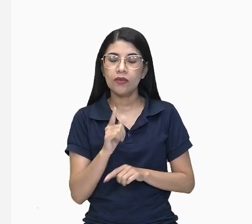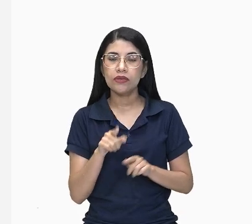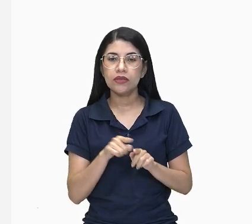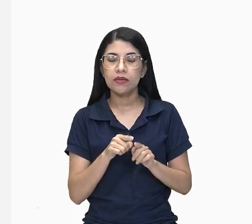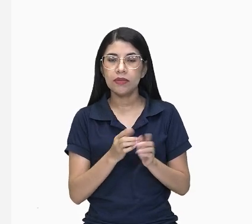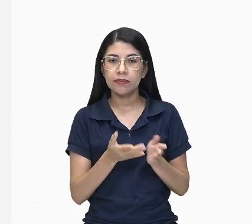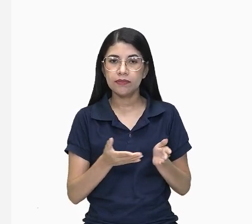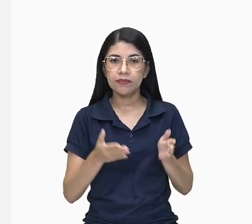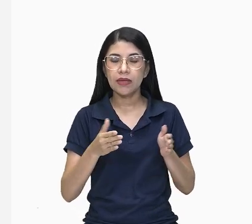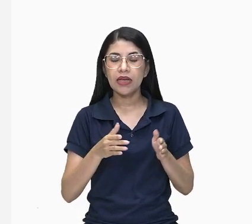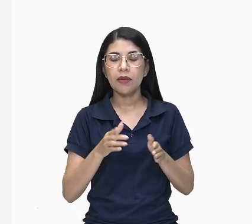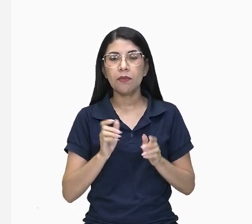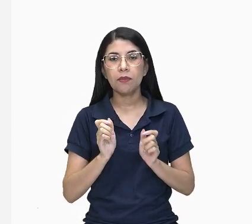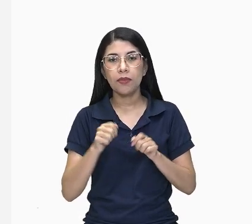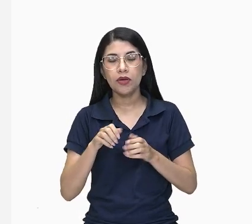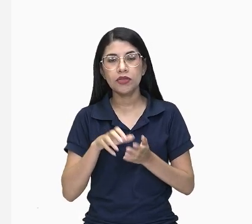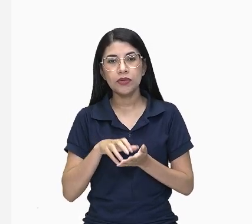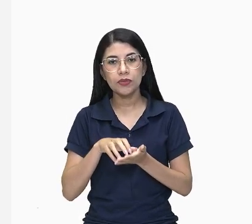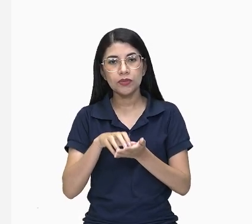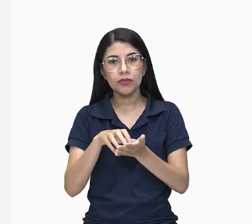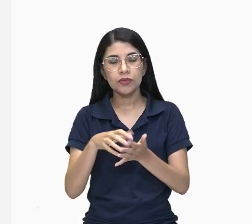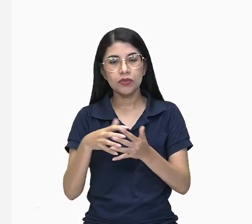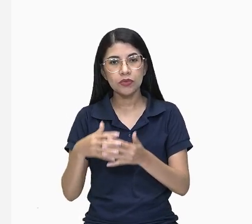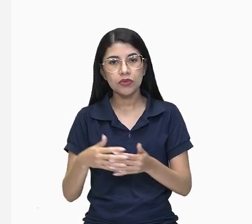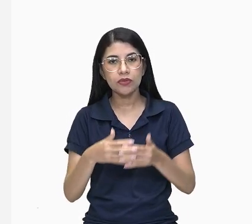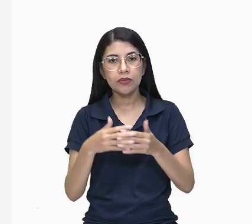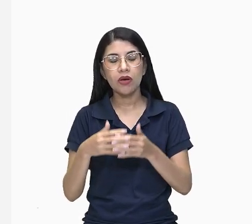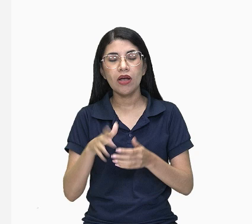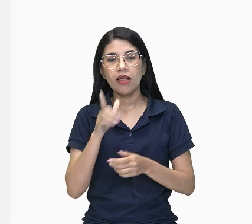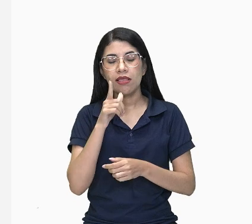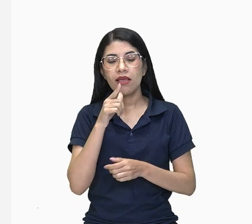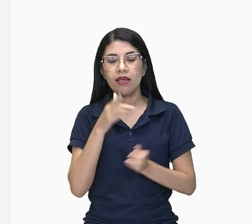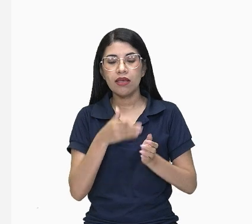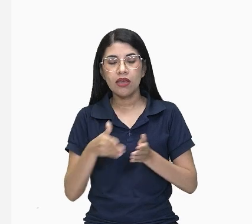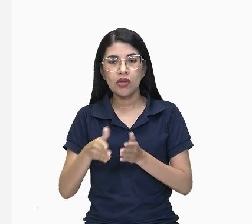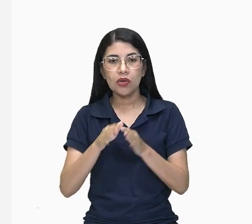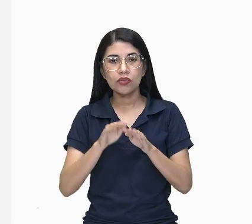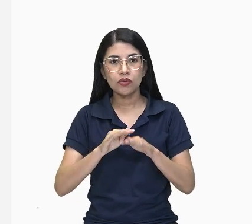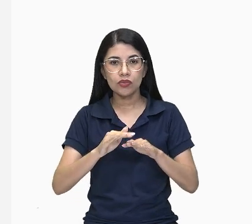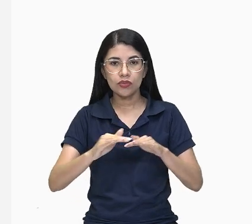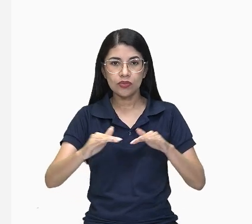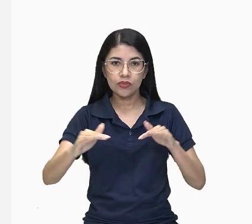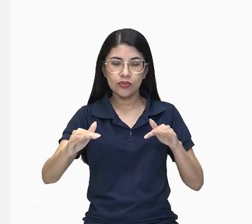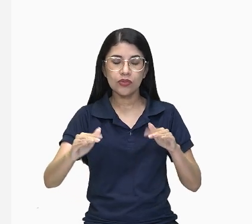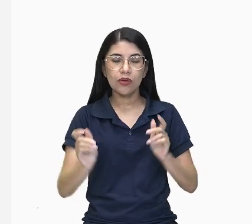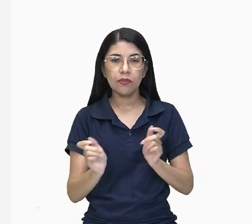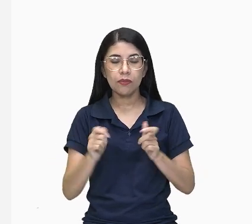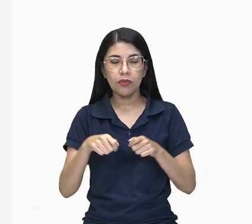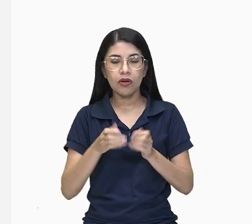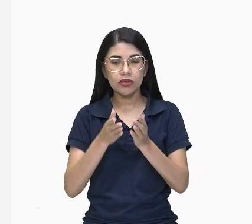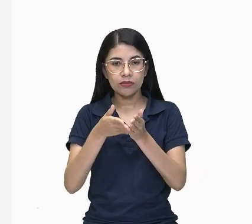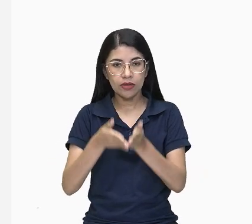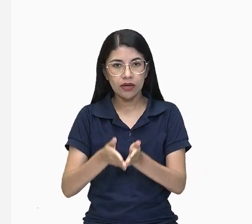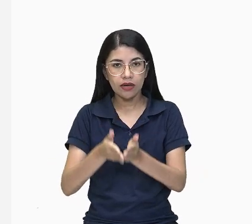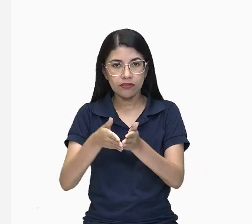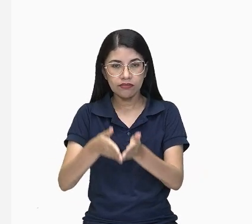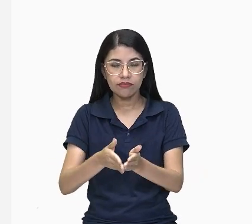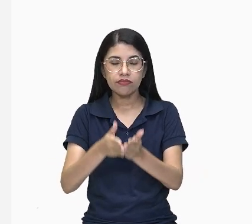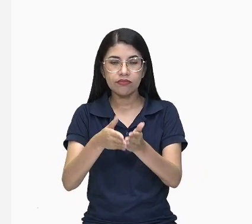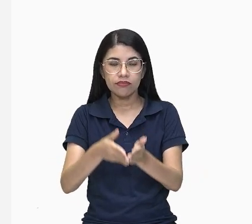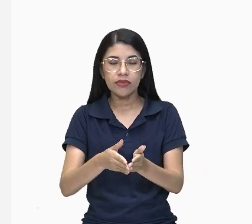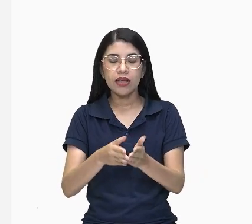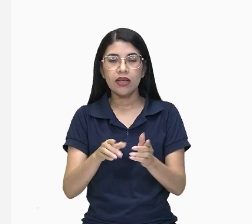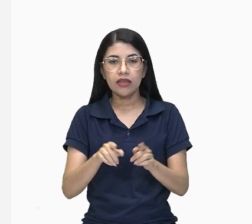como via de transporte. Nós temos rios de planícies aí, que são rios navegáveis nessa região, e eles